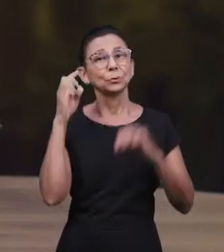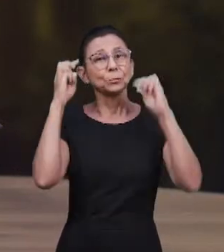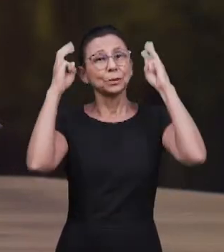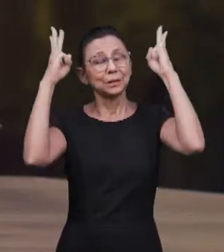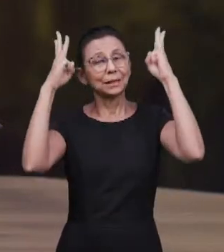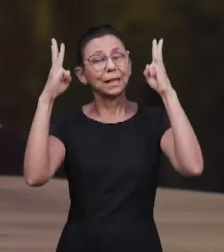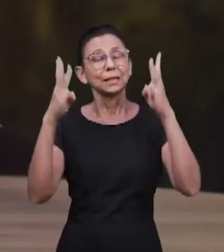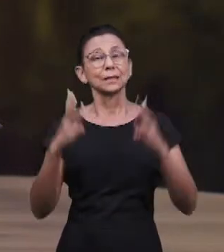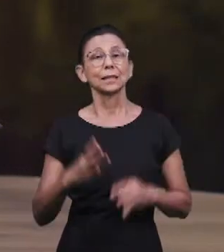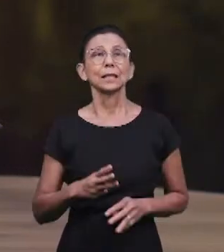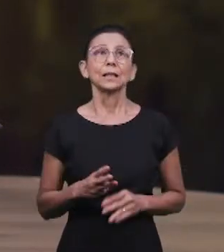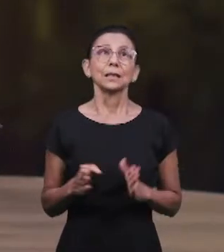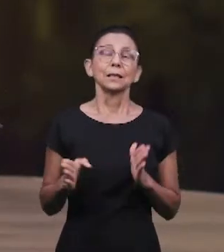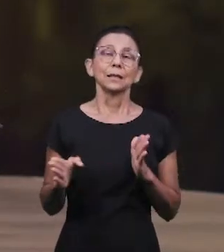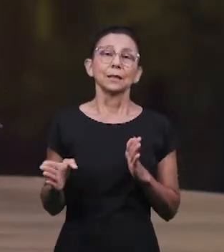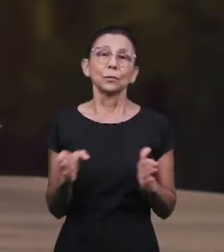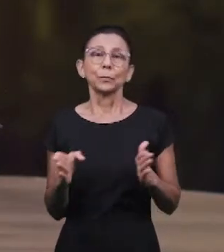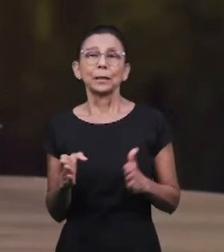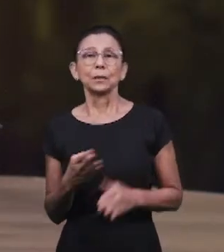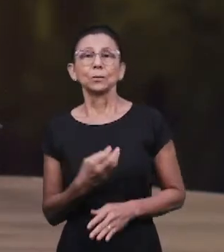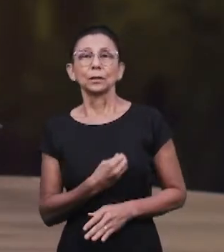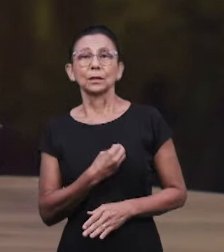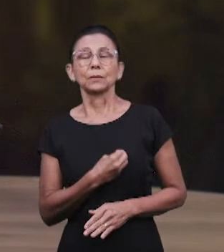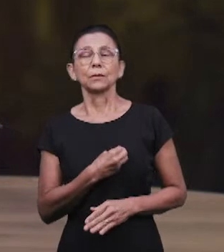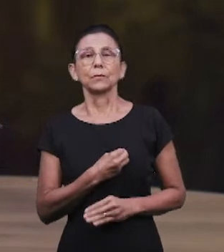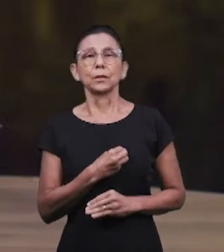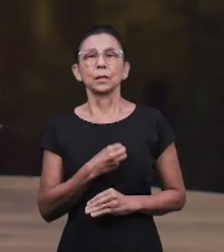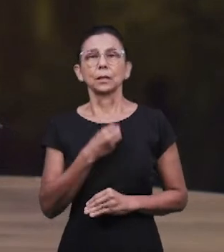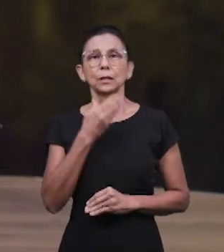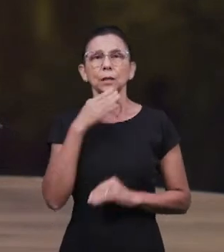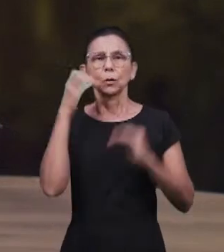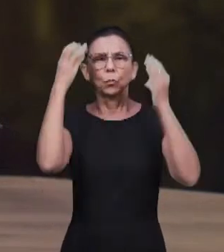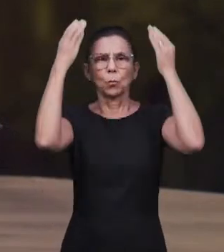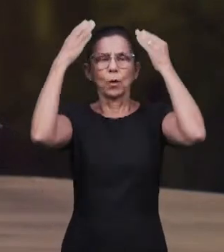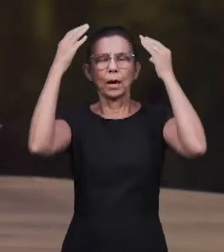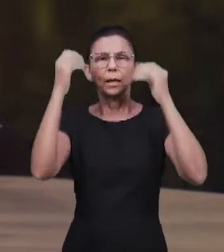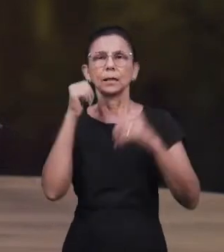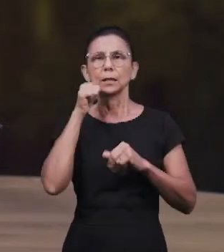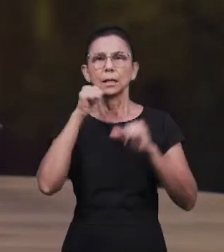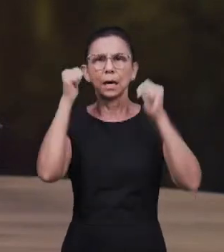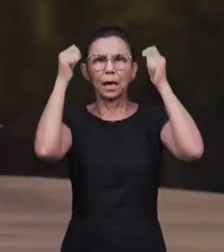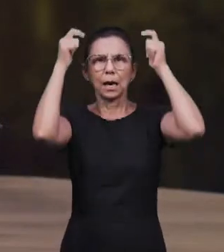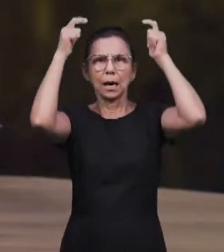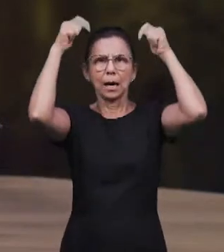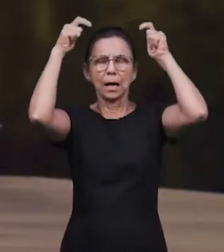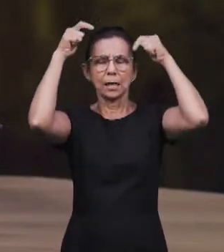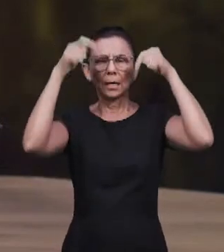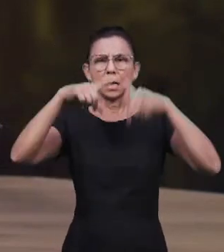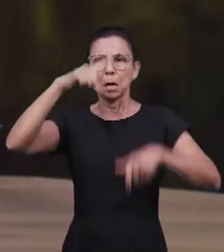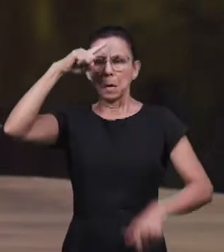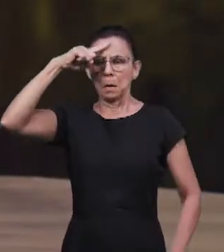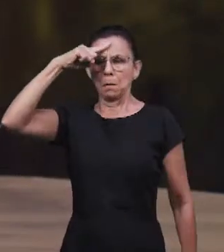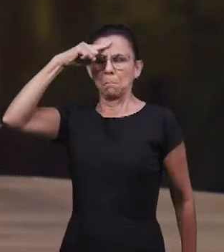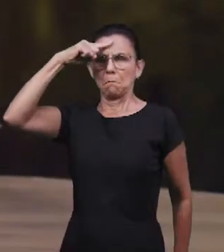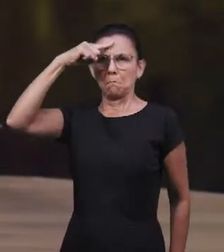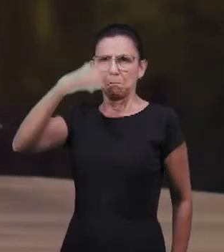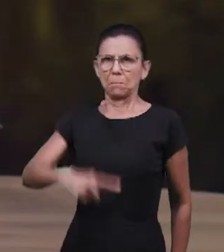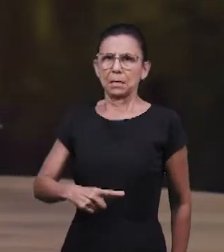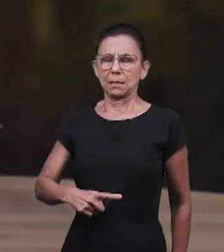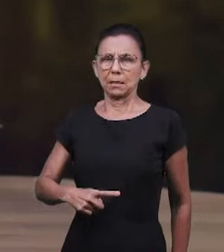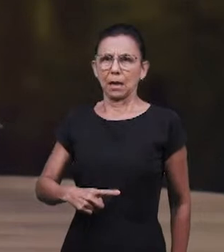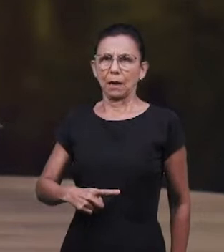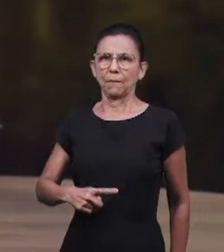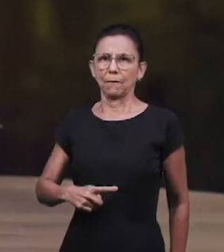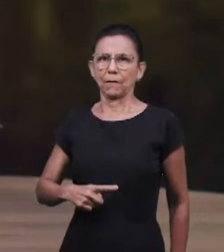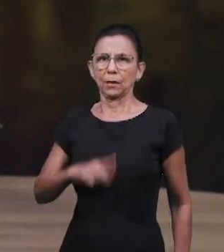ele estava num tempo em que o rei e a rainha mandavam no povo de Deus e